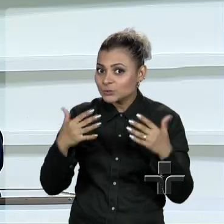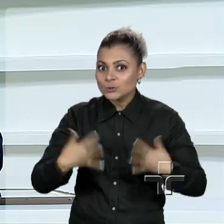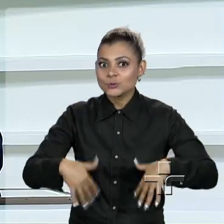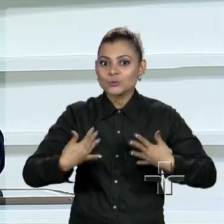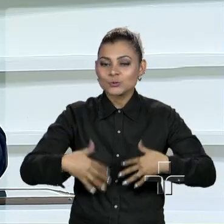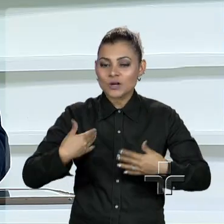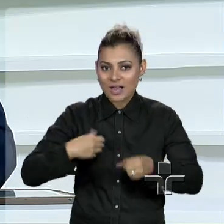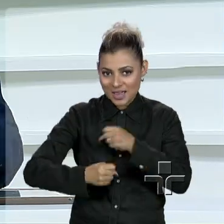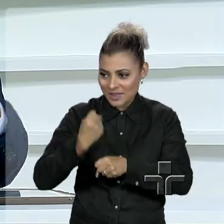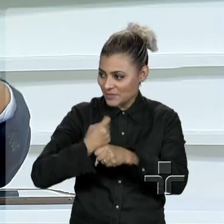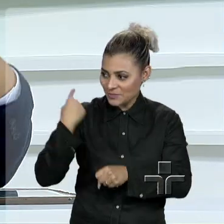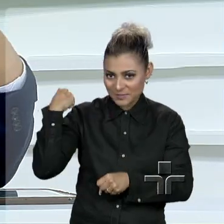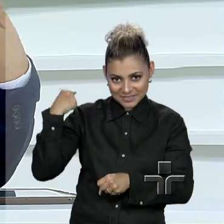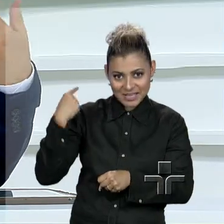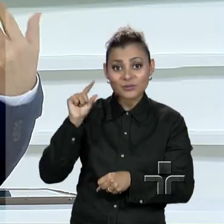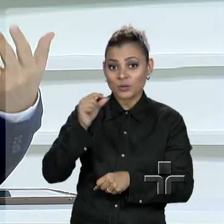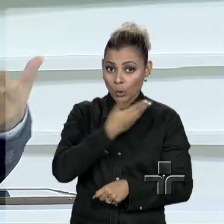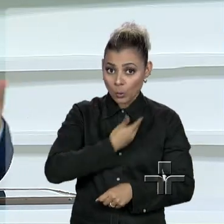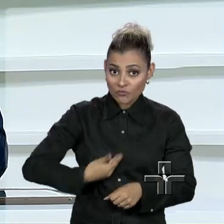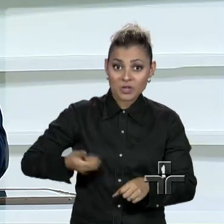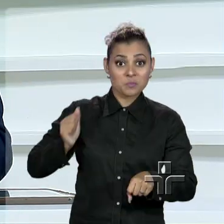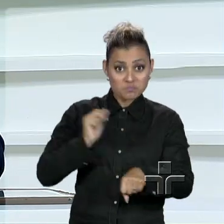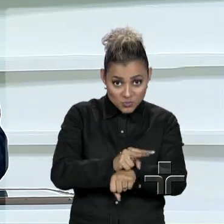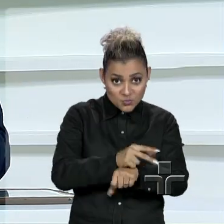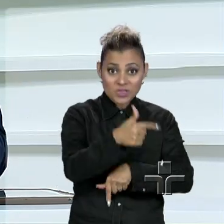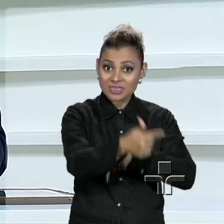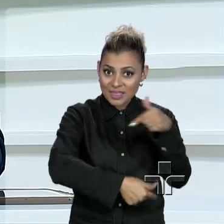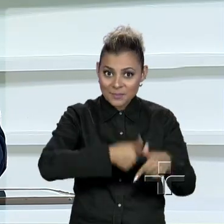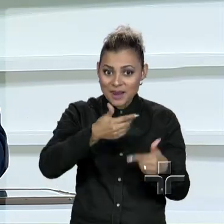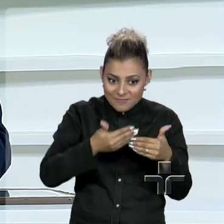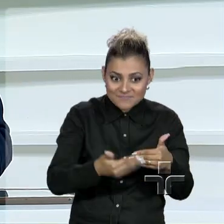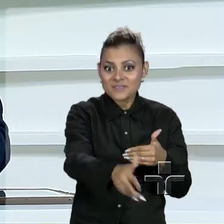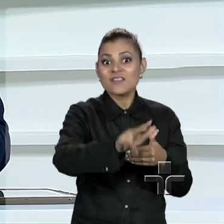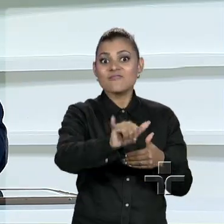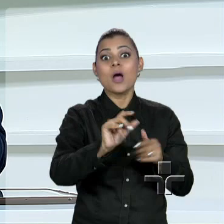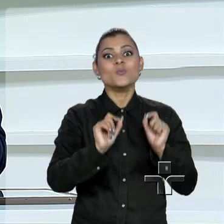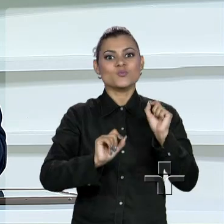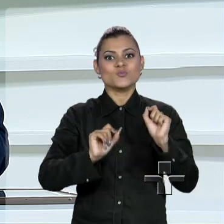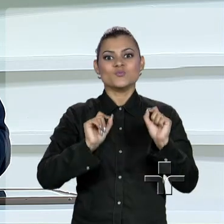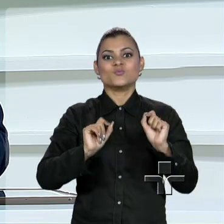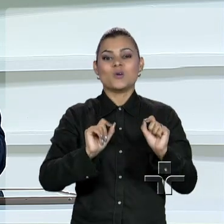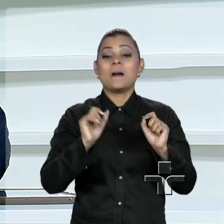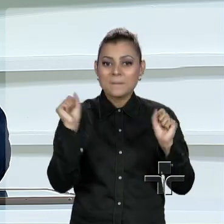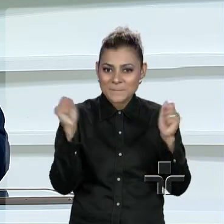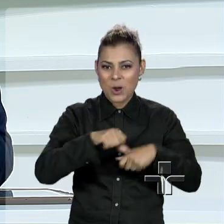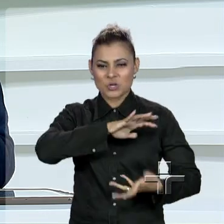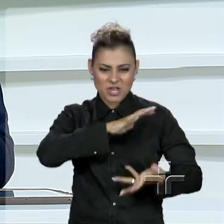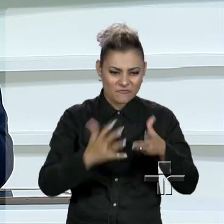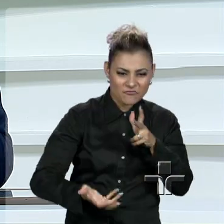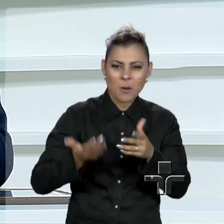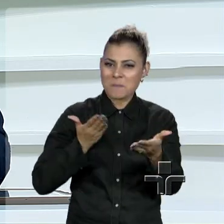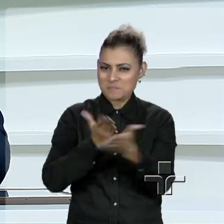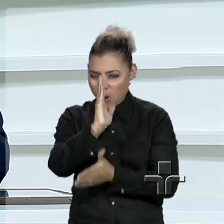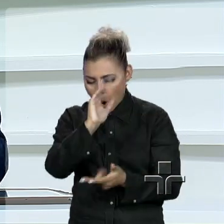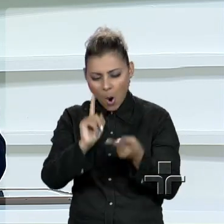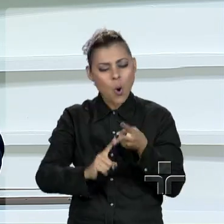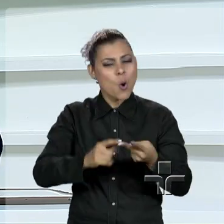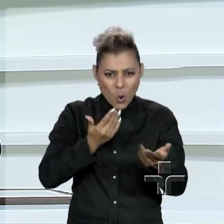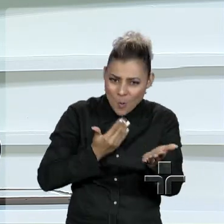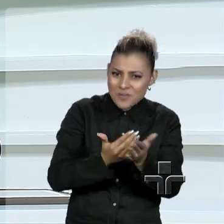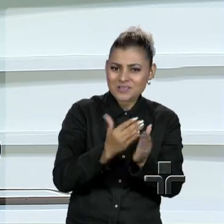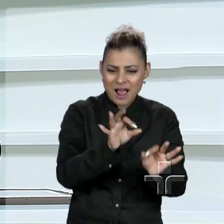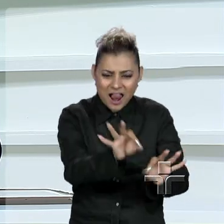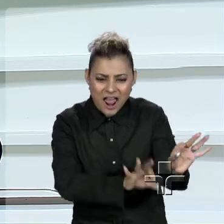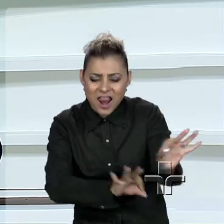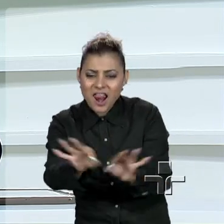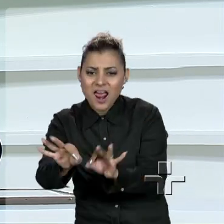final do ano passado de que o governo que assumiria com grande apoio poderia fazer reformas, poderia começar já